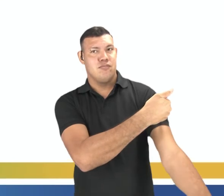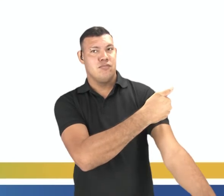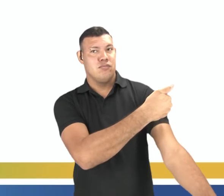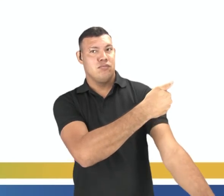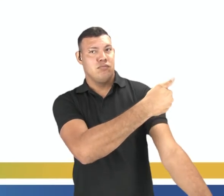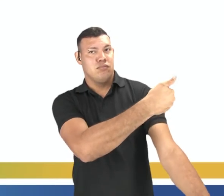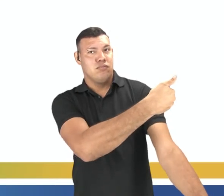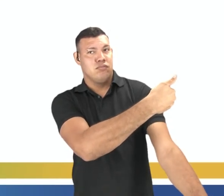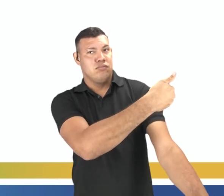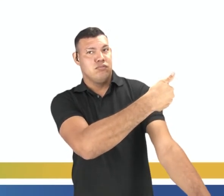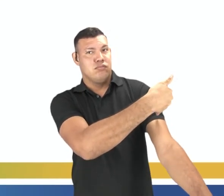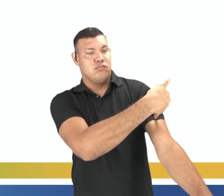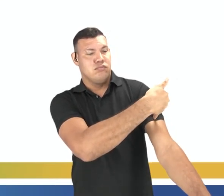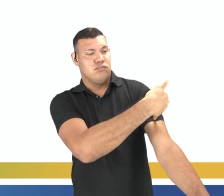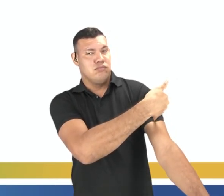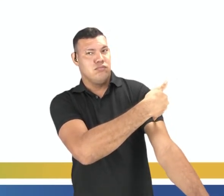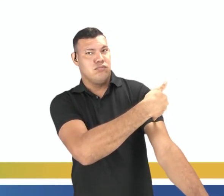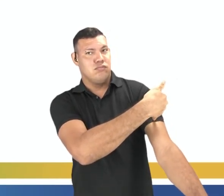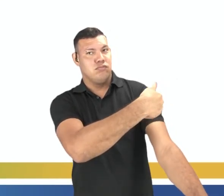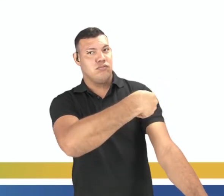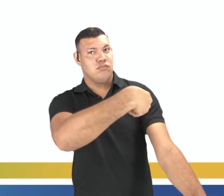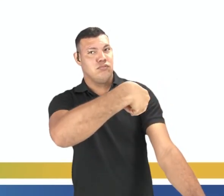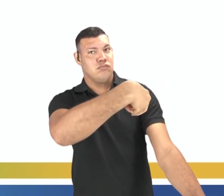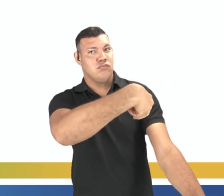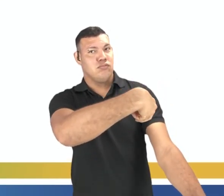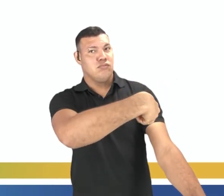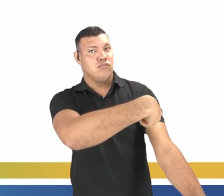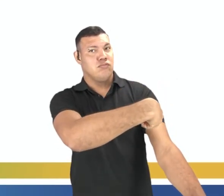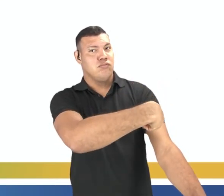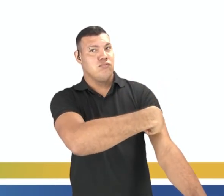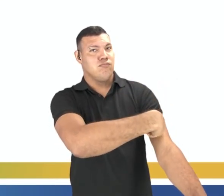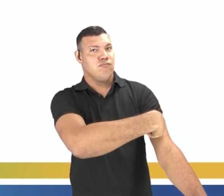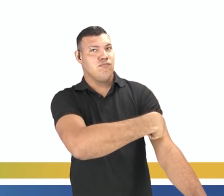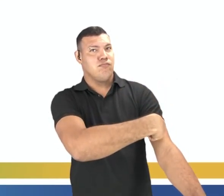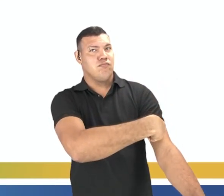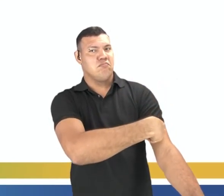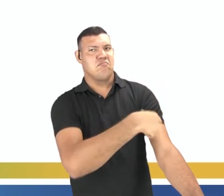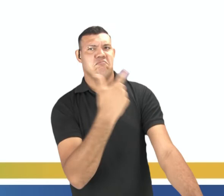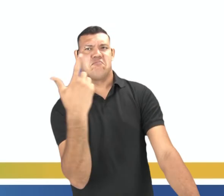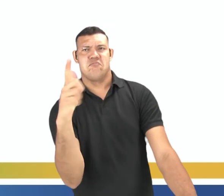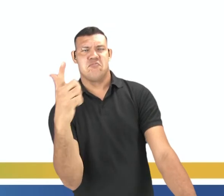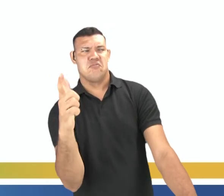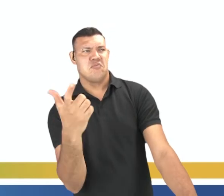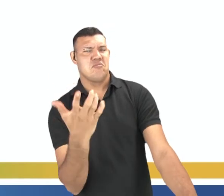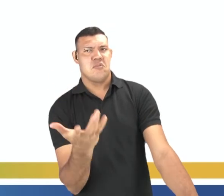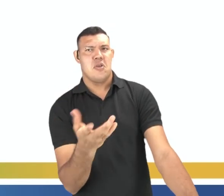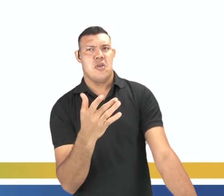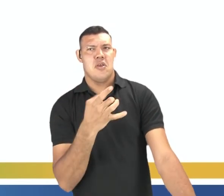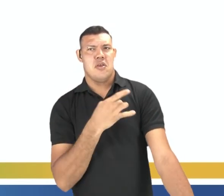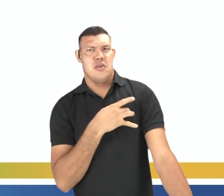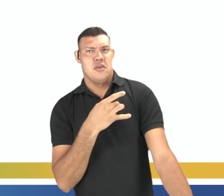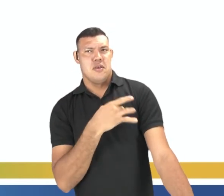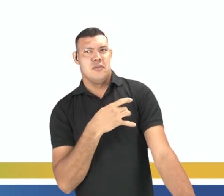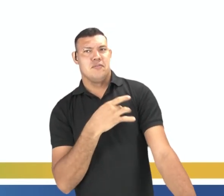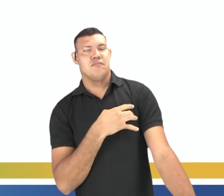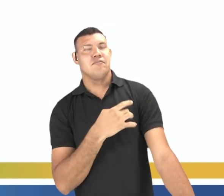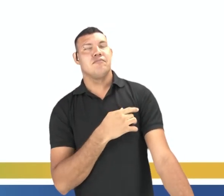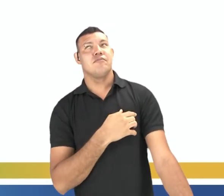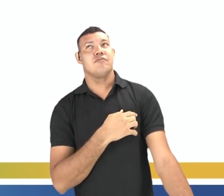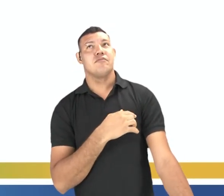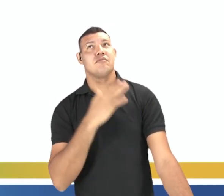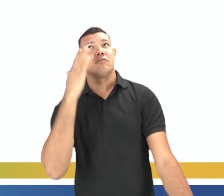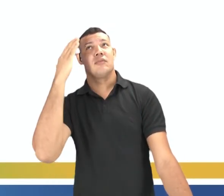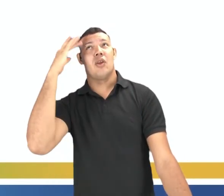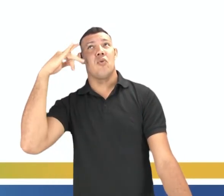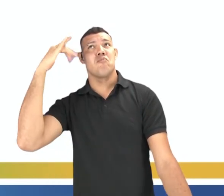distendido, recebendo a picada de uma agulha sem nenhuma reação. Você estava